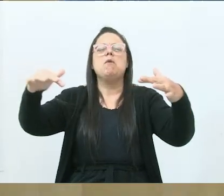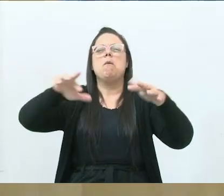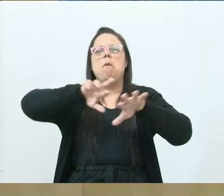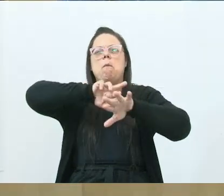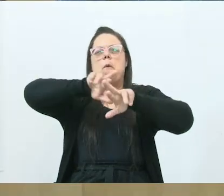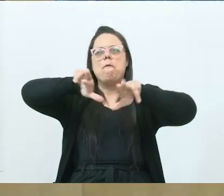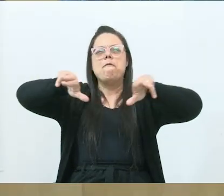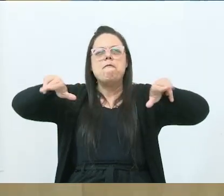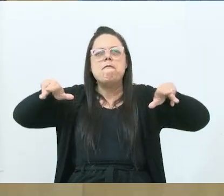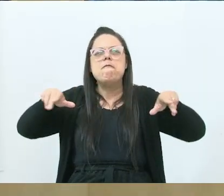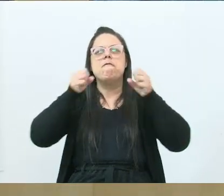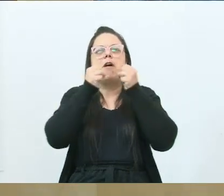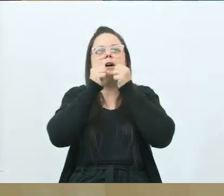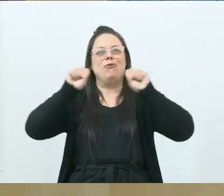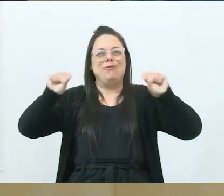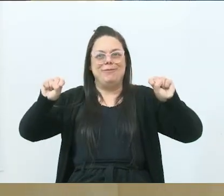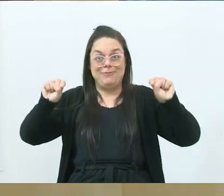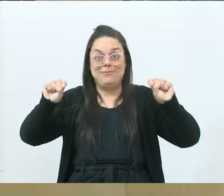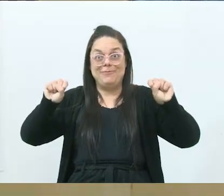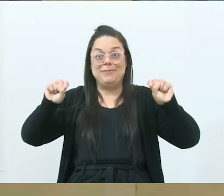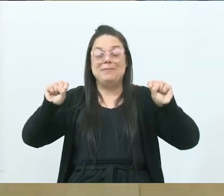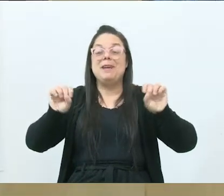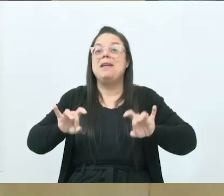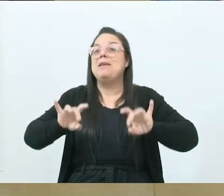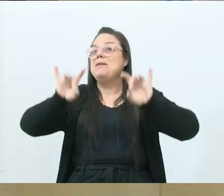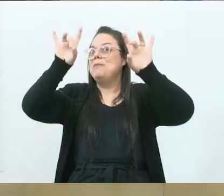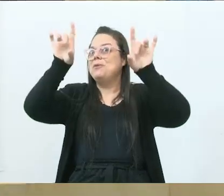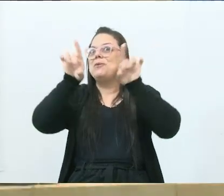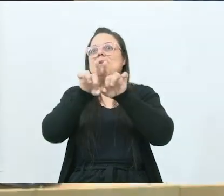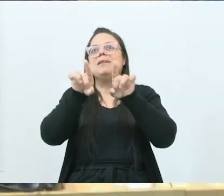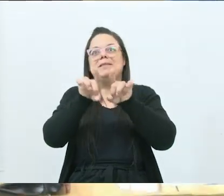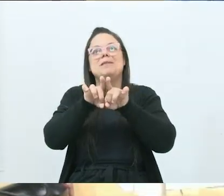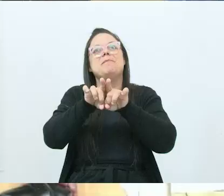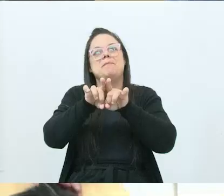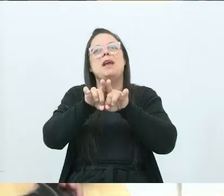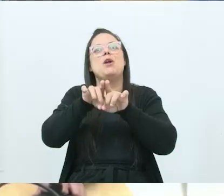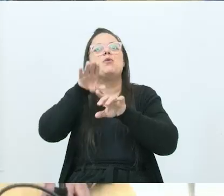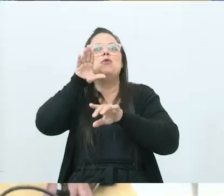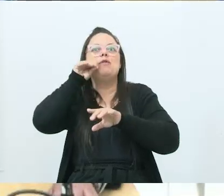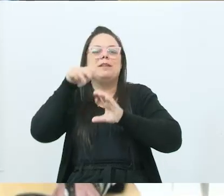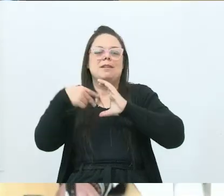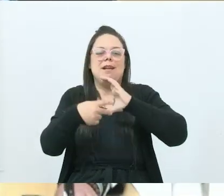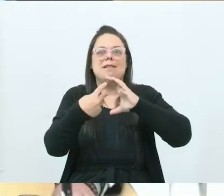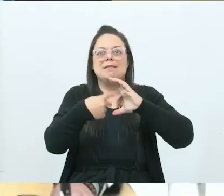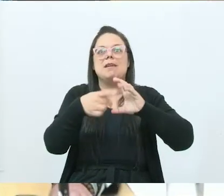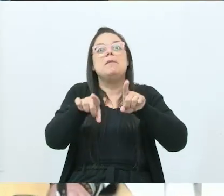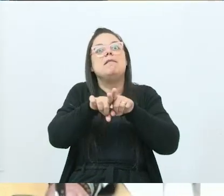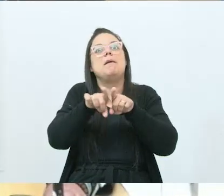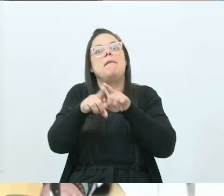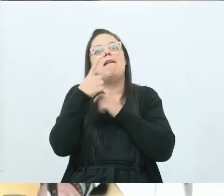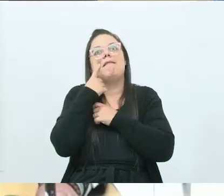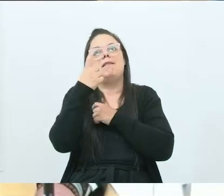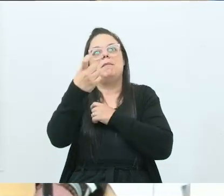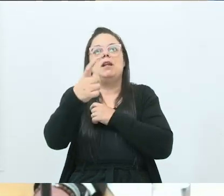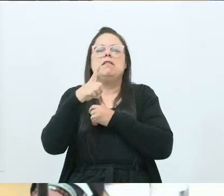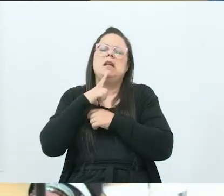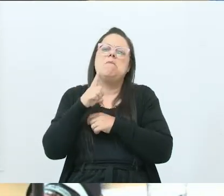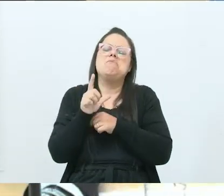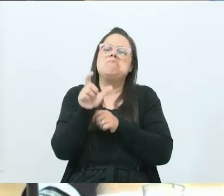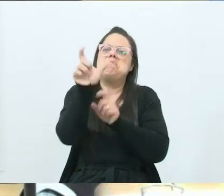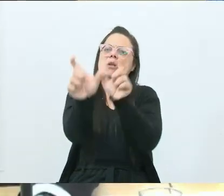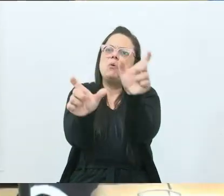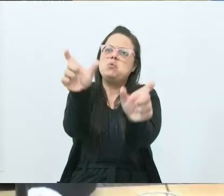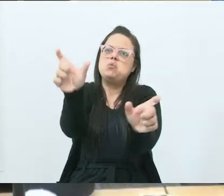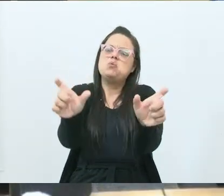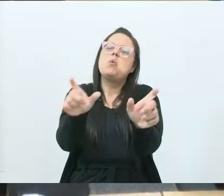assessores, então, especialmente o pessoal da Câmara está bem interessado. Temos poucos munícipes, mas